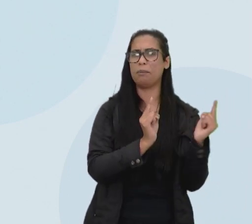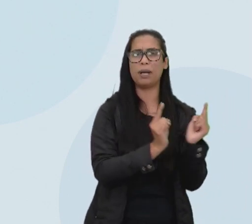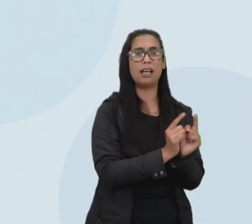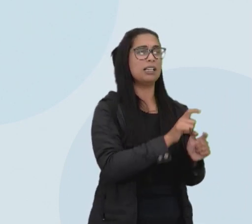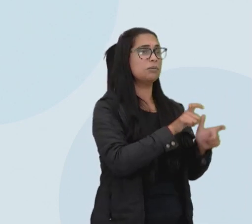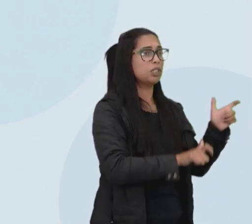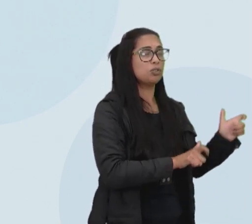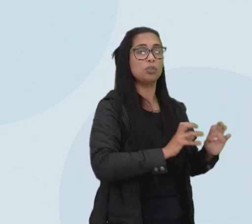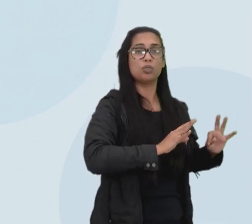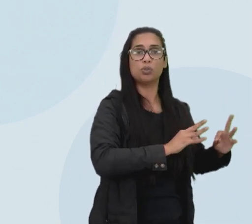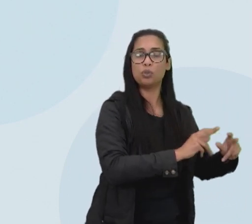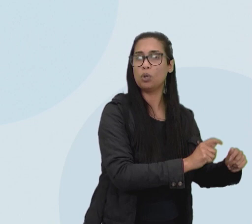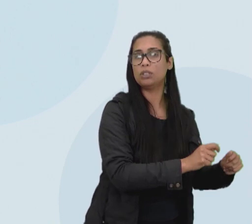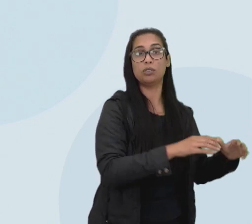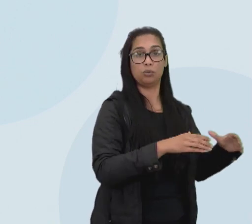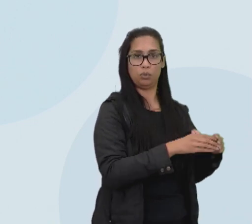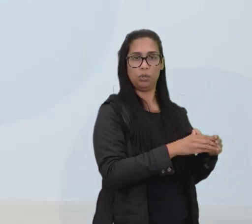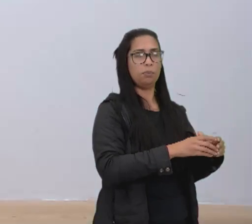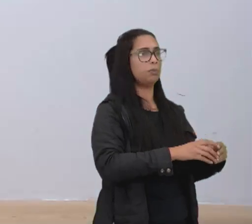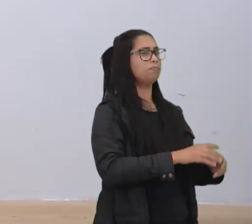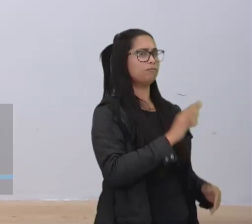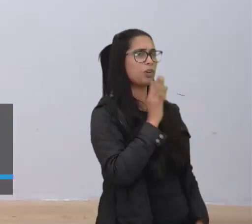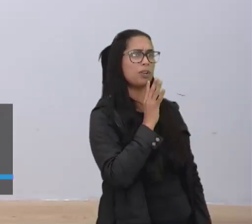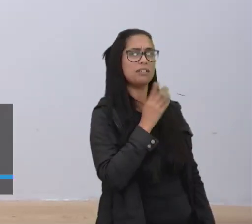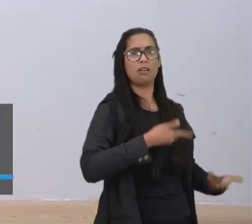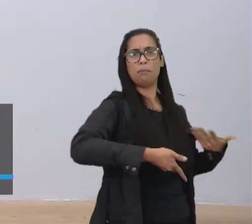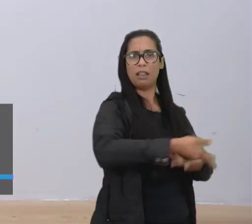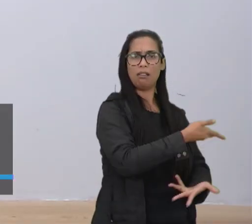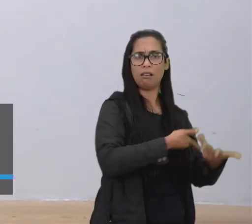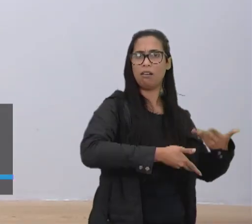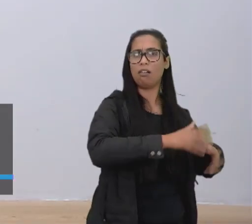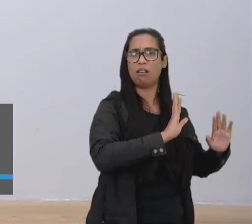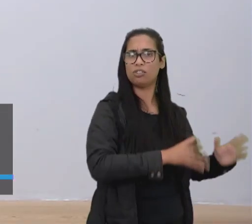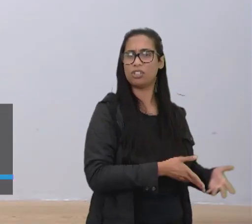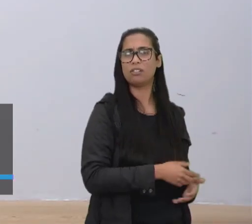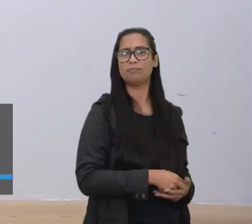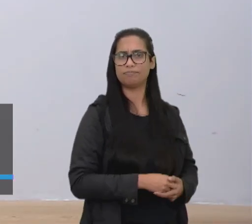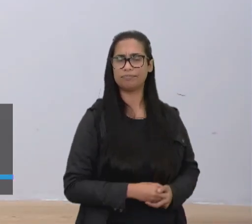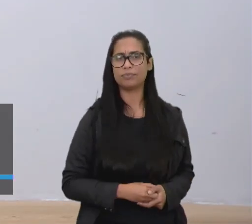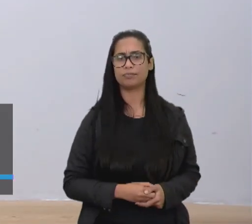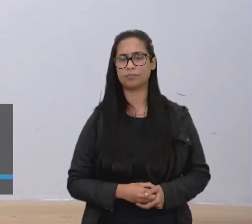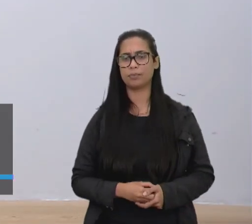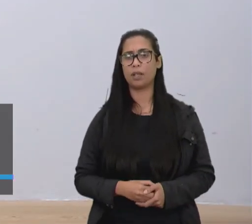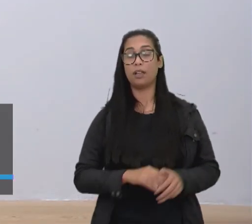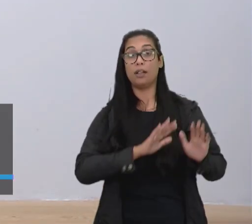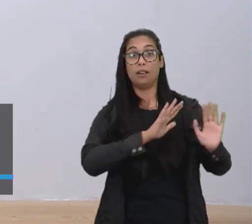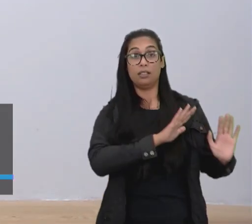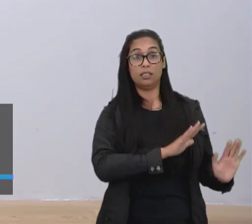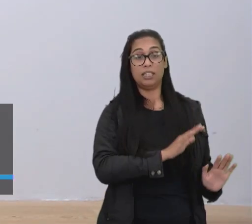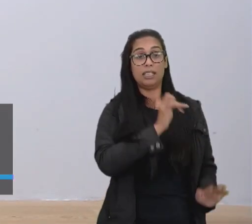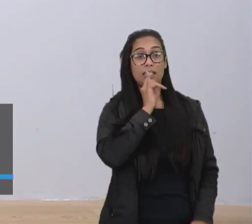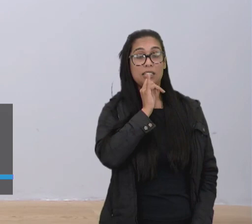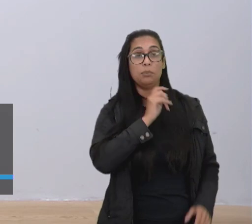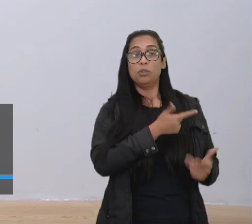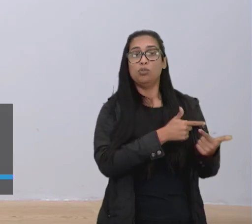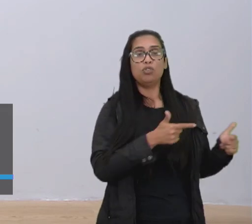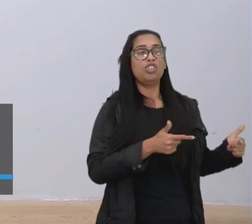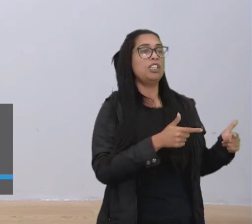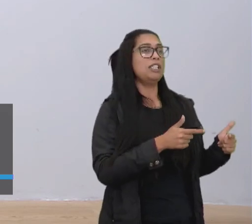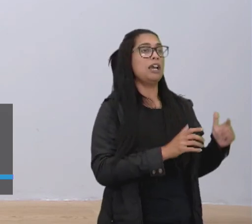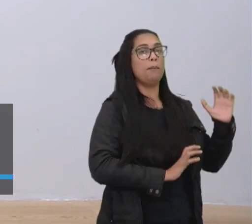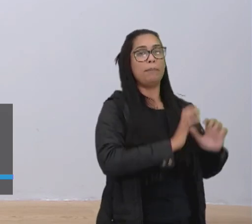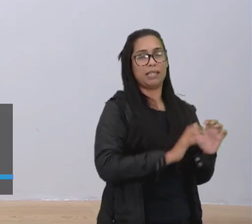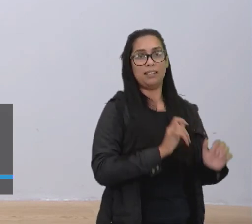Não é porque eu estou dizendo para vocês que essas pessoas, elas estavam ali há muito tempo, que não existia treta entre elas. É tipo a